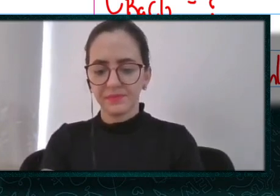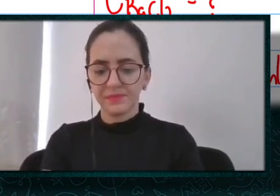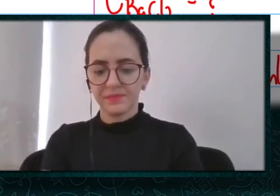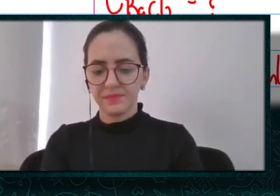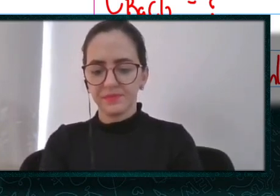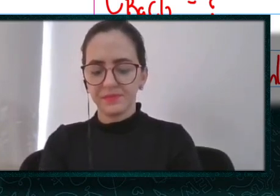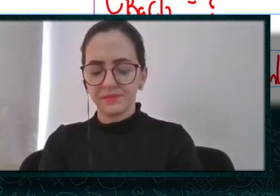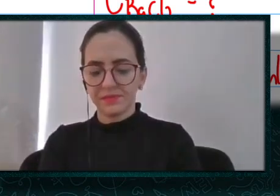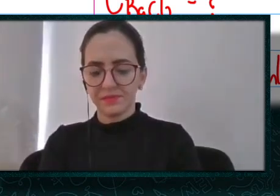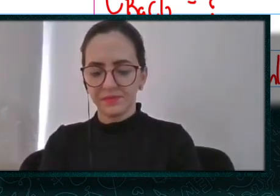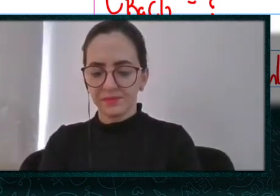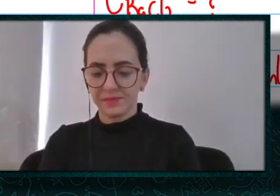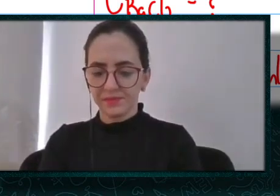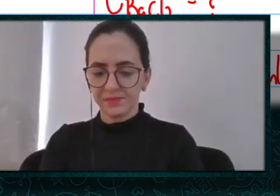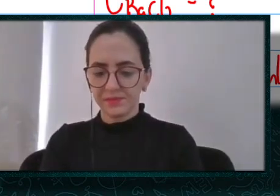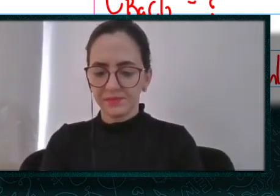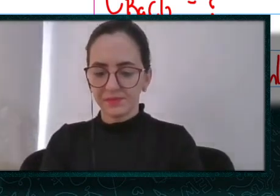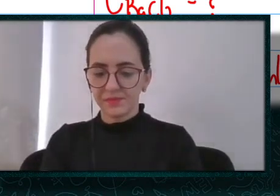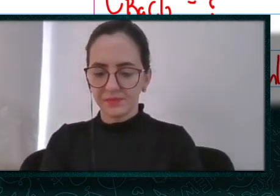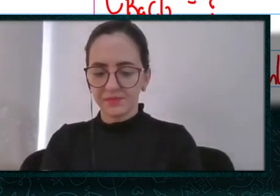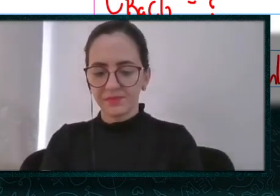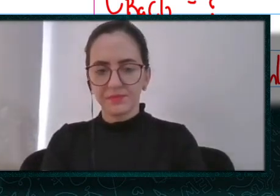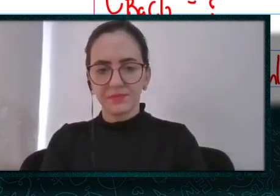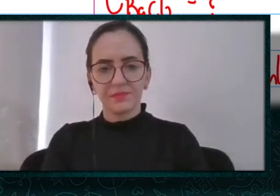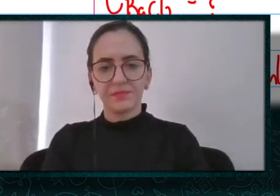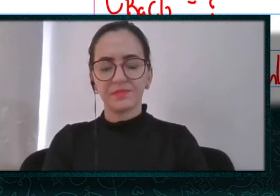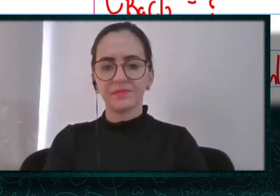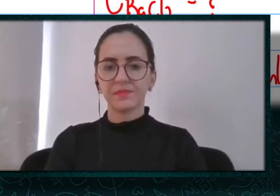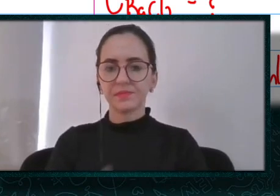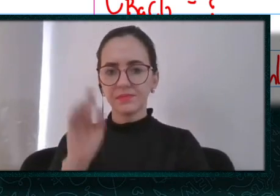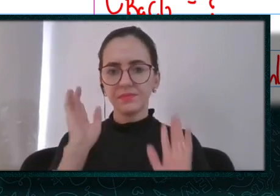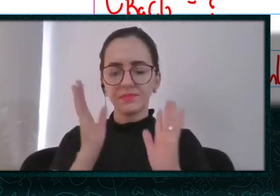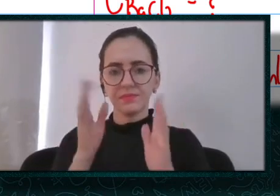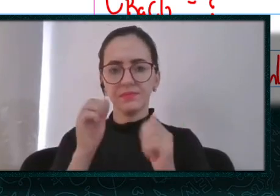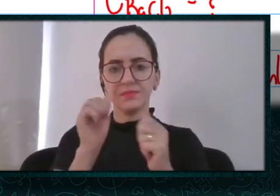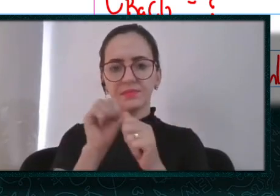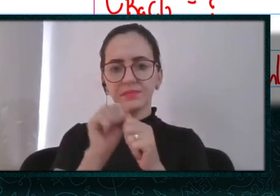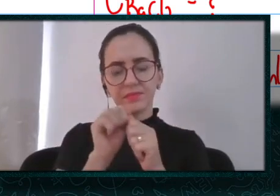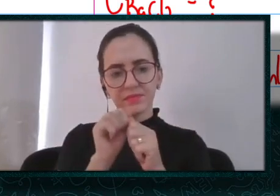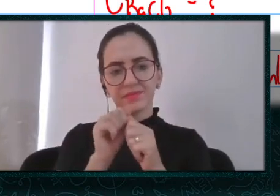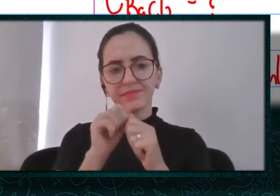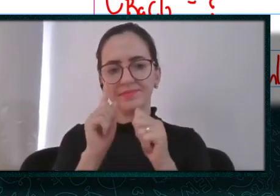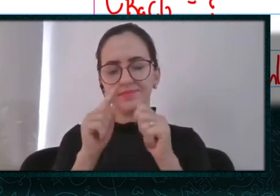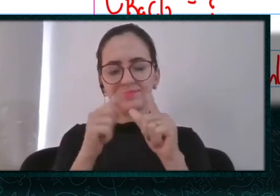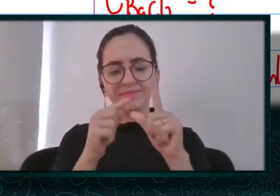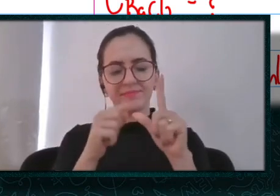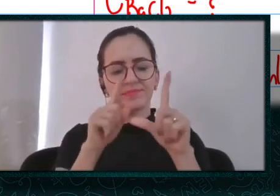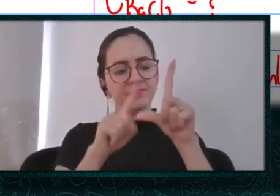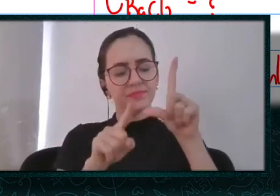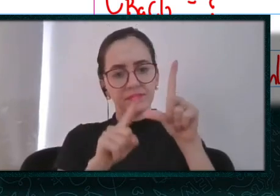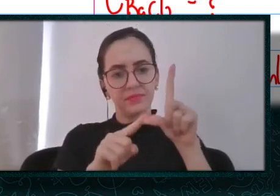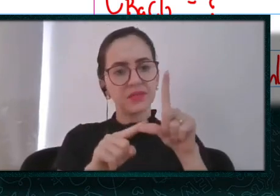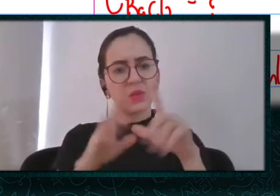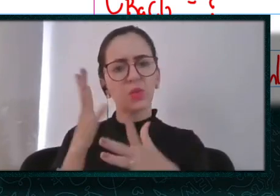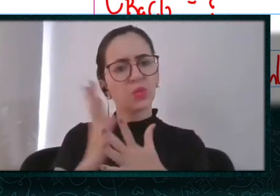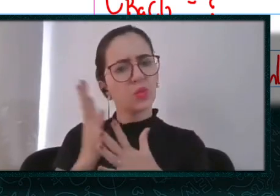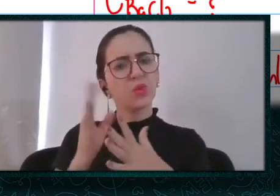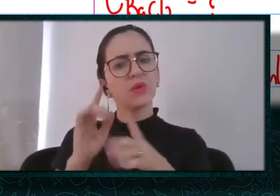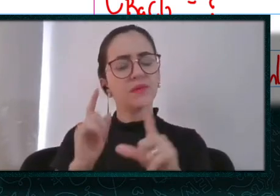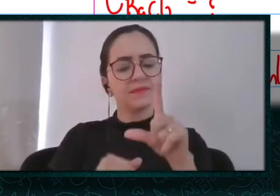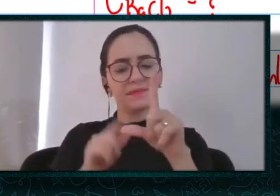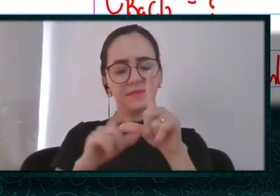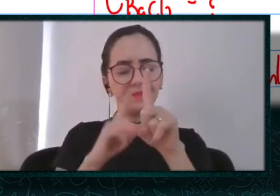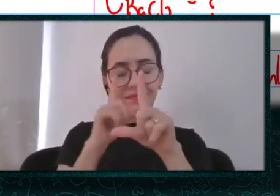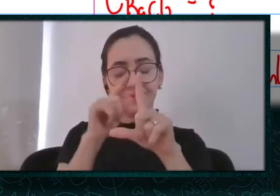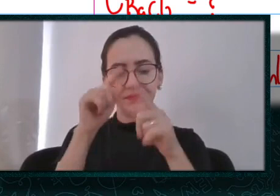Observe que esse daqui eu fiz o cálculo relacionado com os litros. Agora eu vou fazer os cálculos no ml mesmo. Esse de cá.